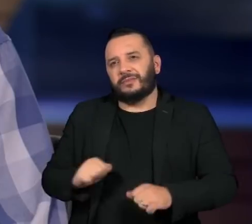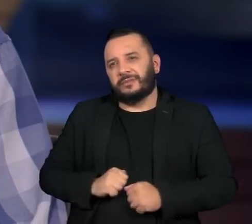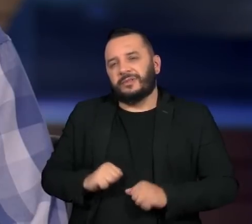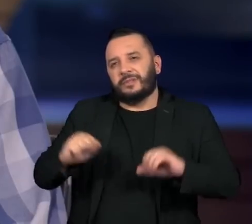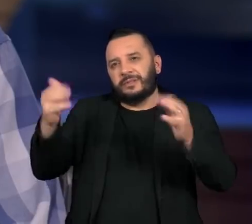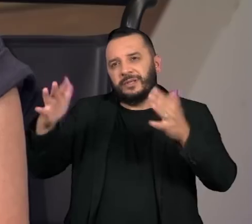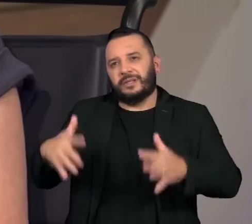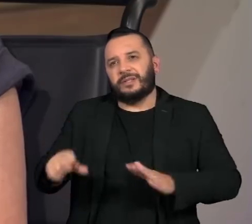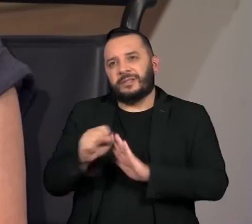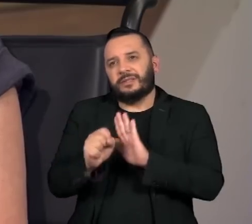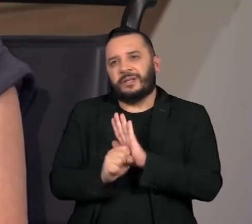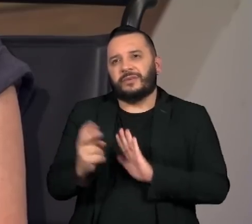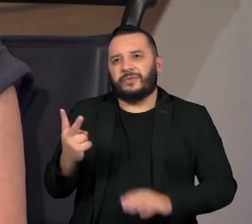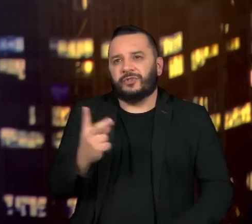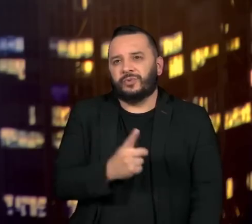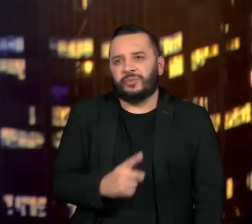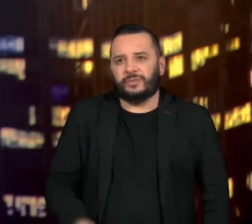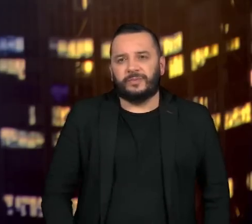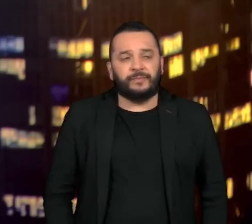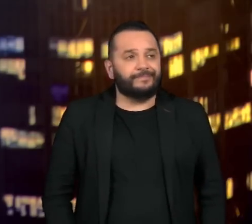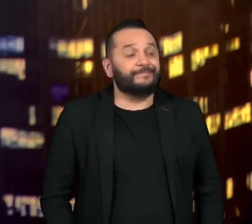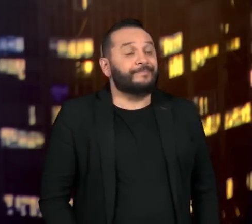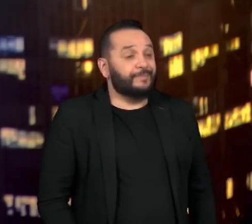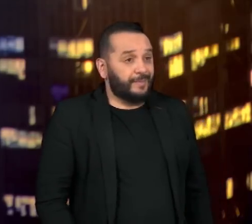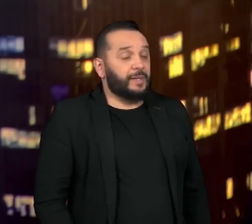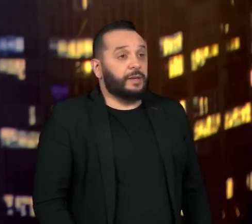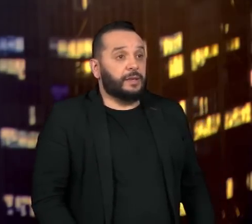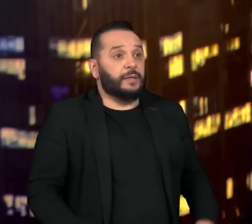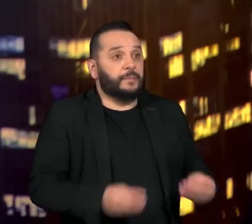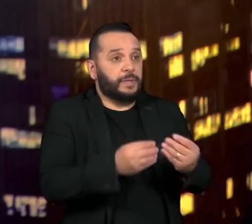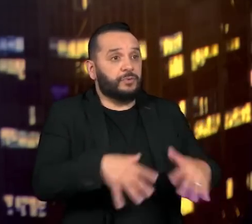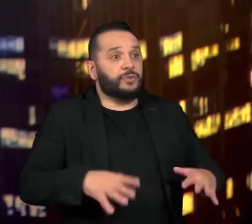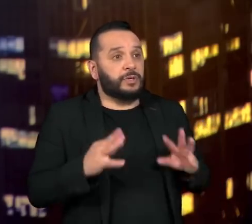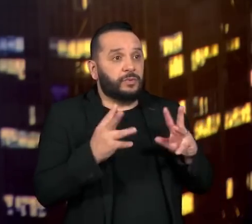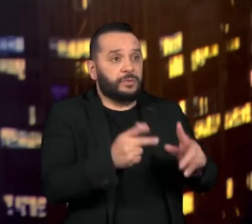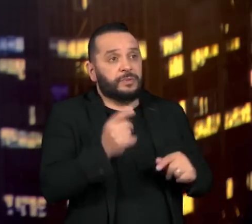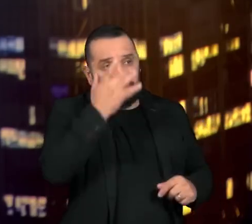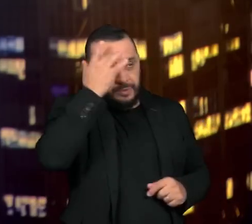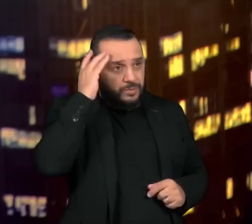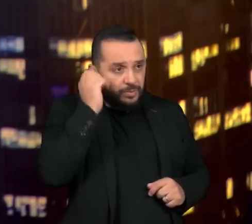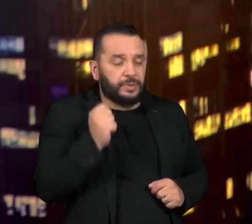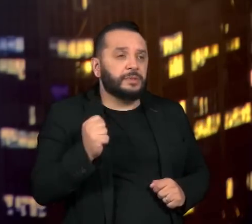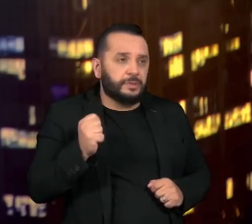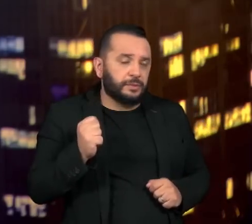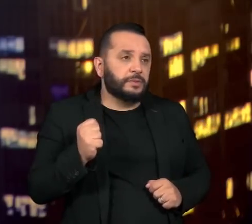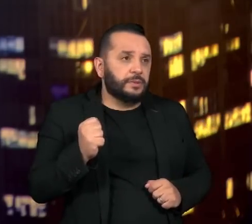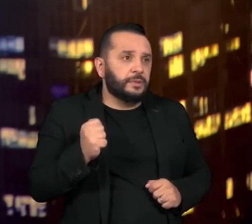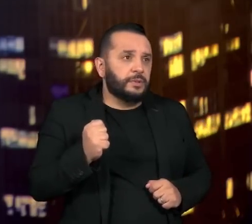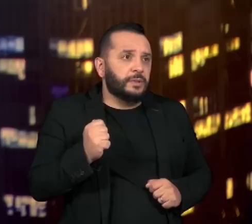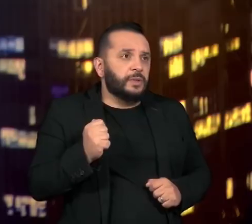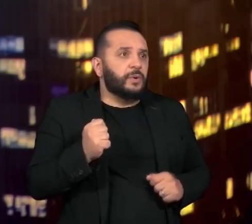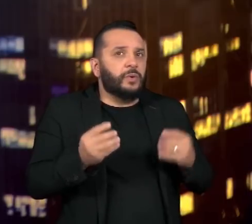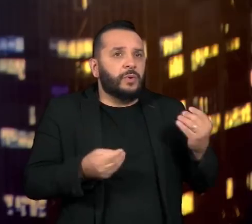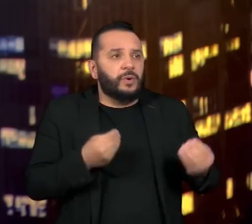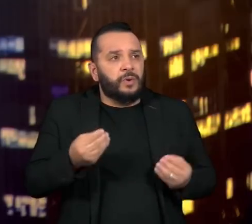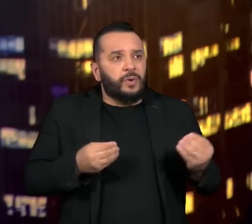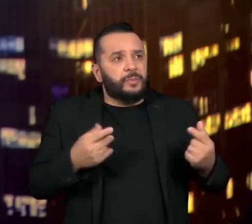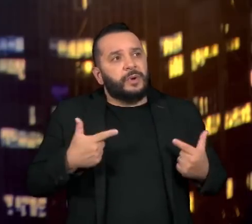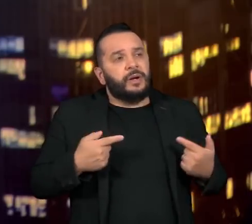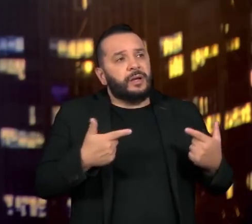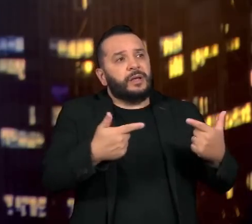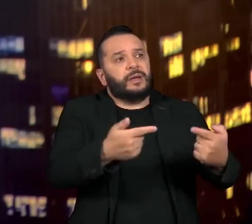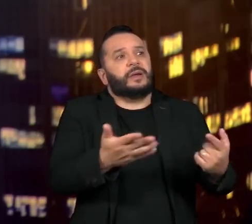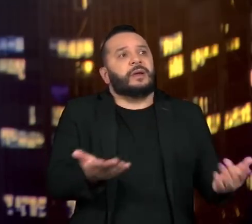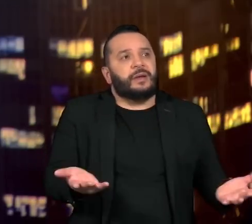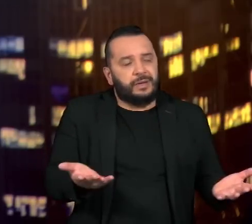do século XXI, esse conflito. E que respinga em todo mundo, não é, professor? Acho que é importante também chamar a atenção para isso, o quanto que essa guerra também